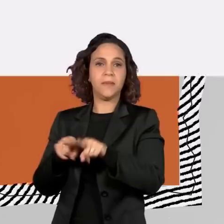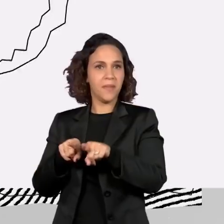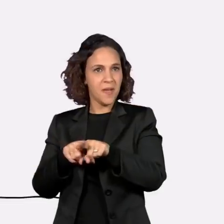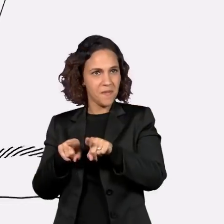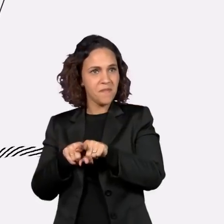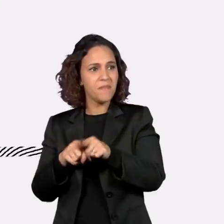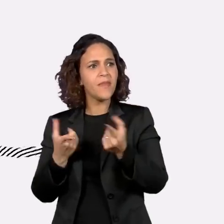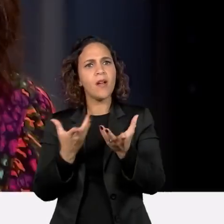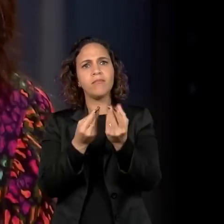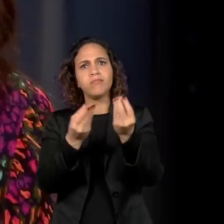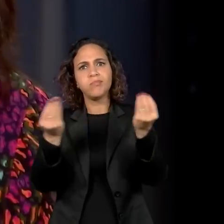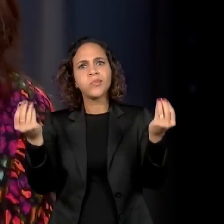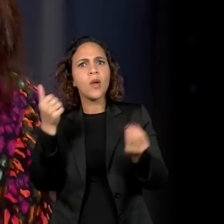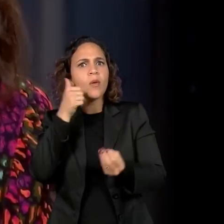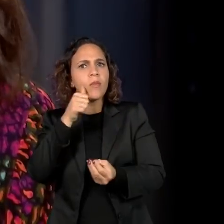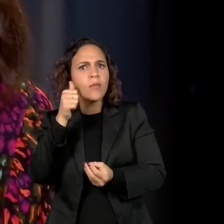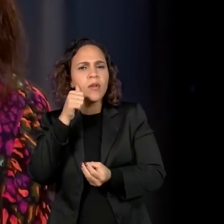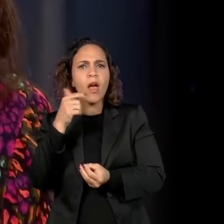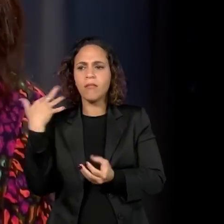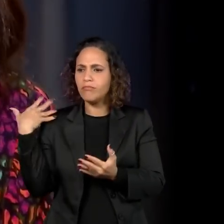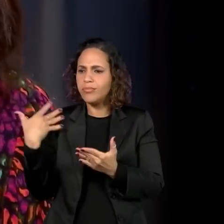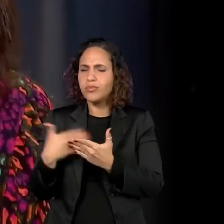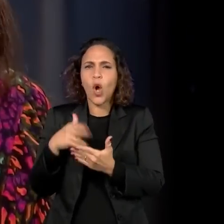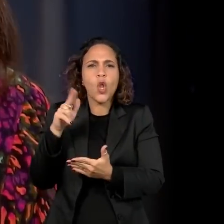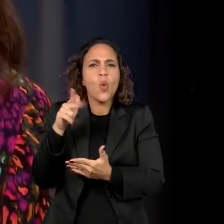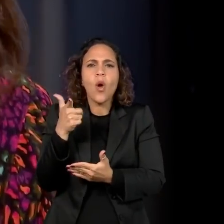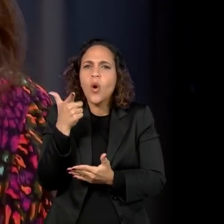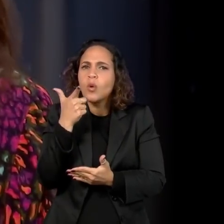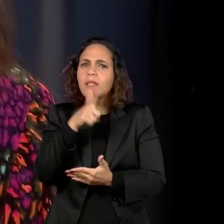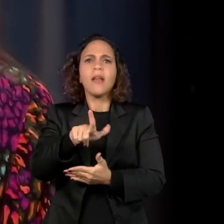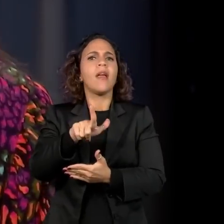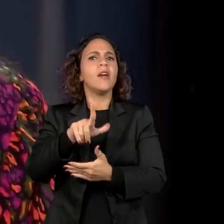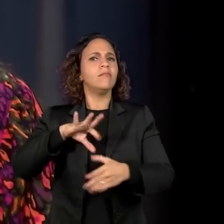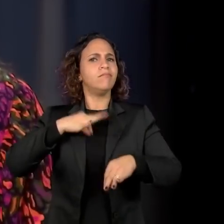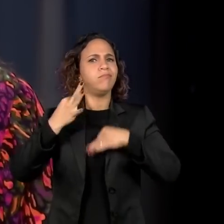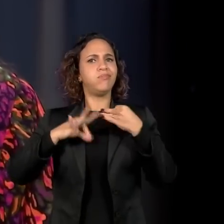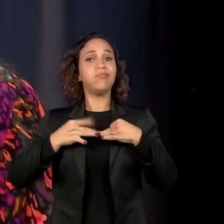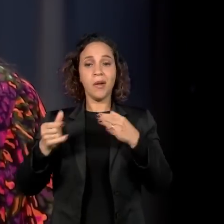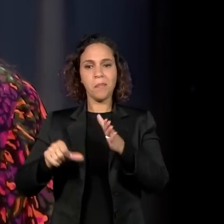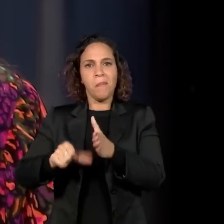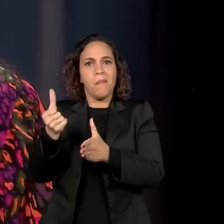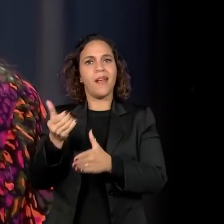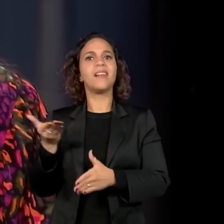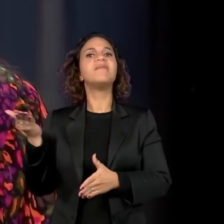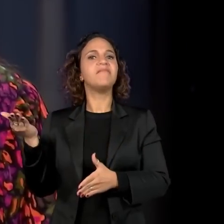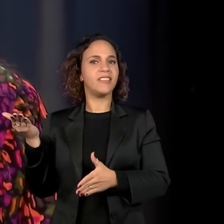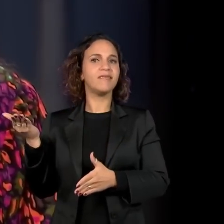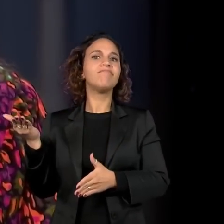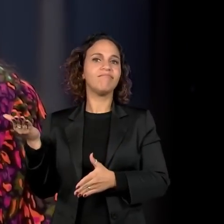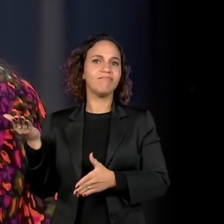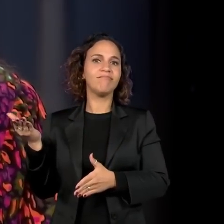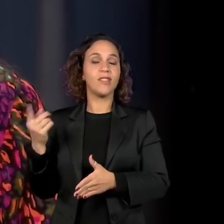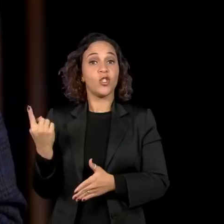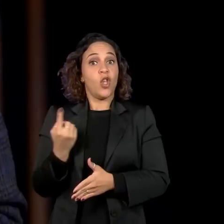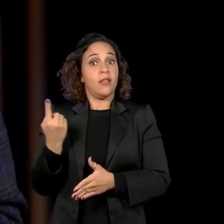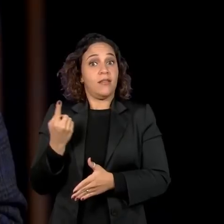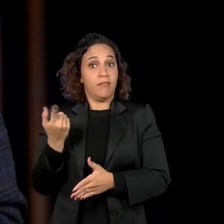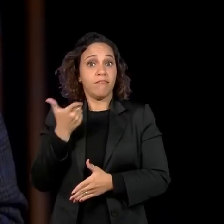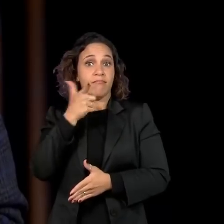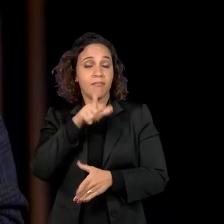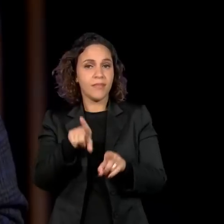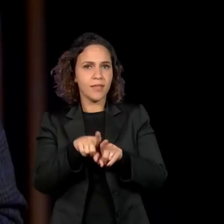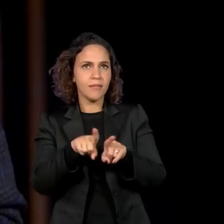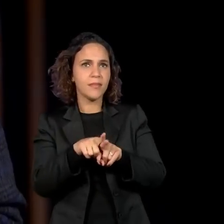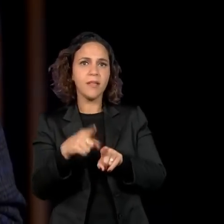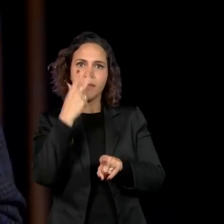muitas mulheres que uma vida inteira nunca tiveram orgasmo, têm o seu primeiro orgasmo com o vibrador, sozinhas. E eles